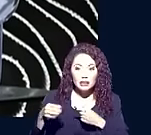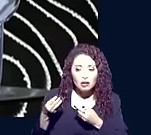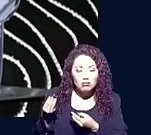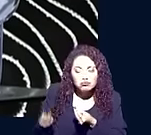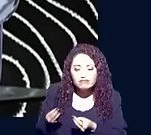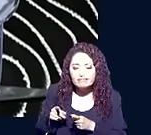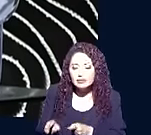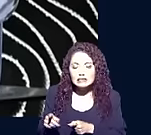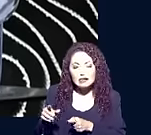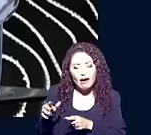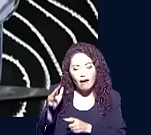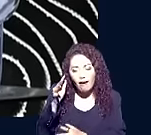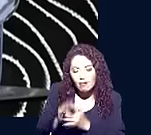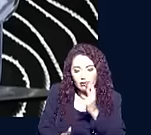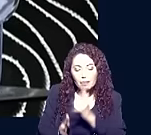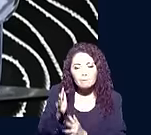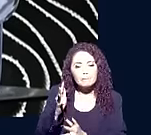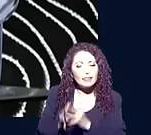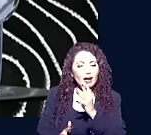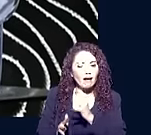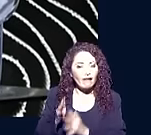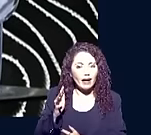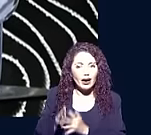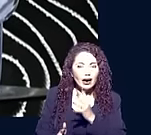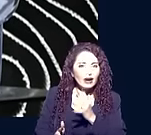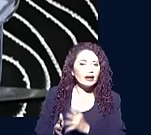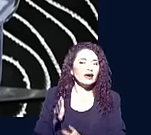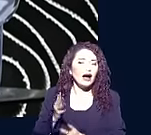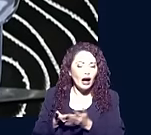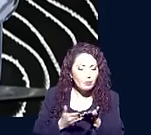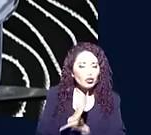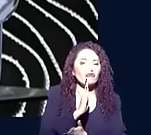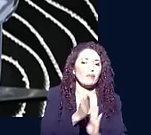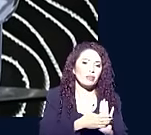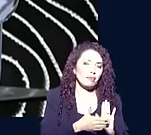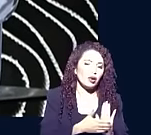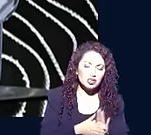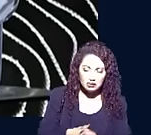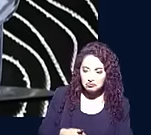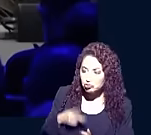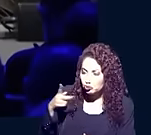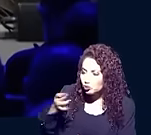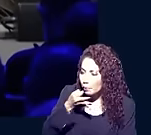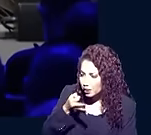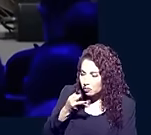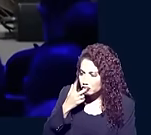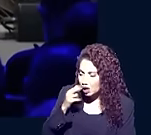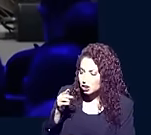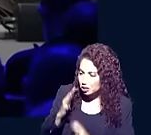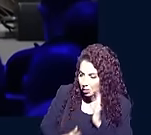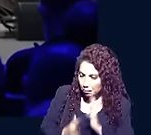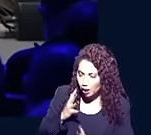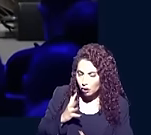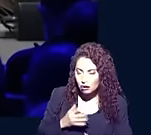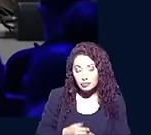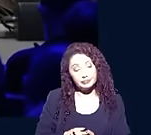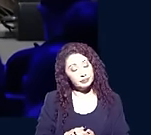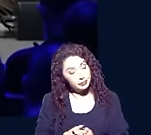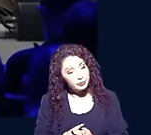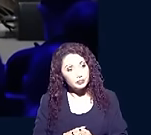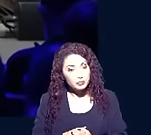atrapalha ou dificulta a aprovação dessas propostas o senhor acha que atrapalha Olhe como foi colocada a